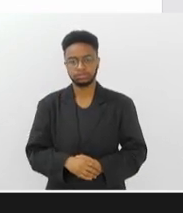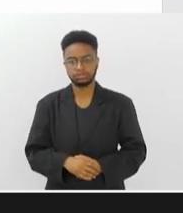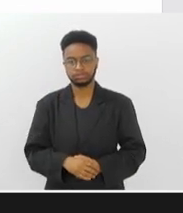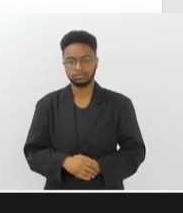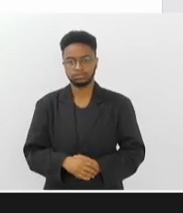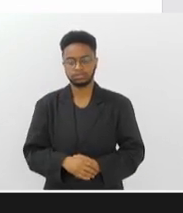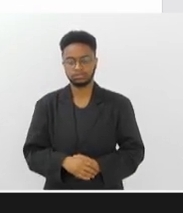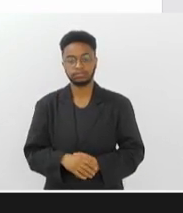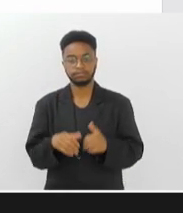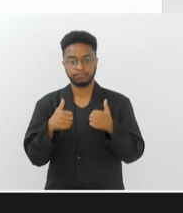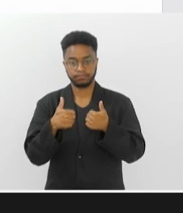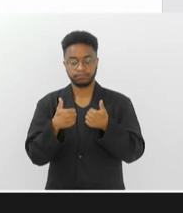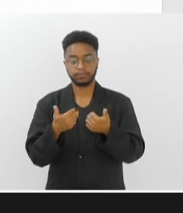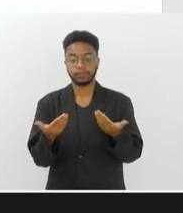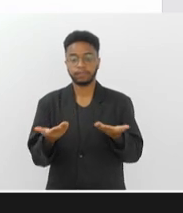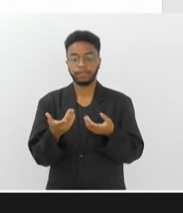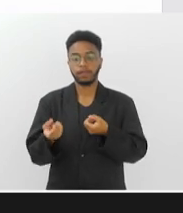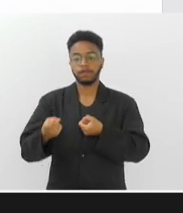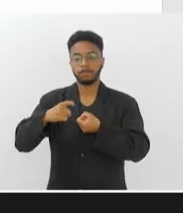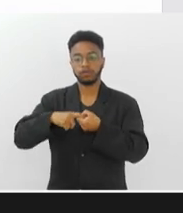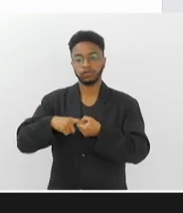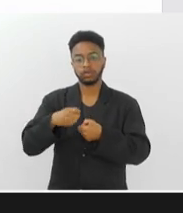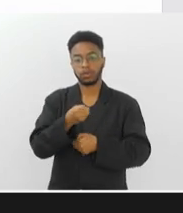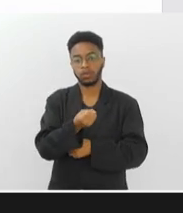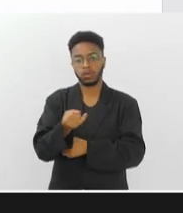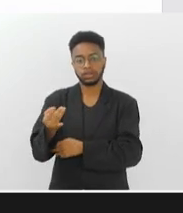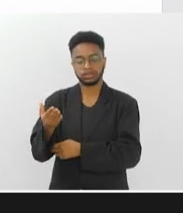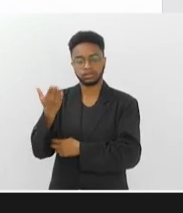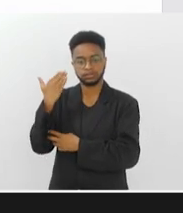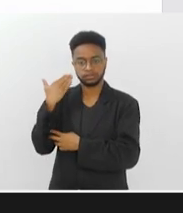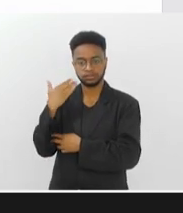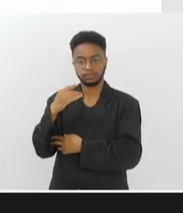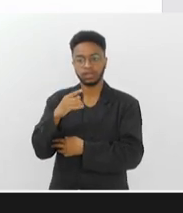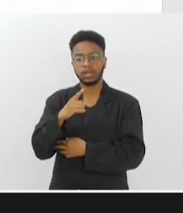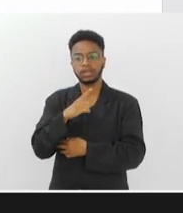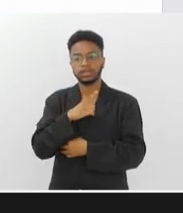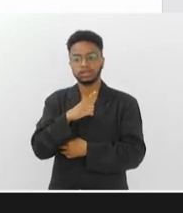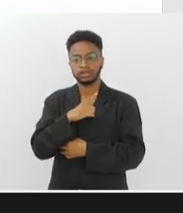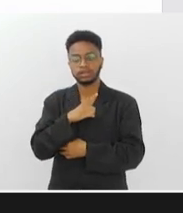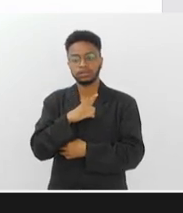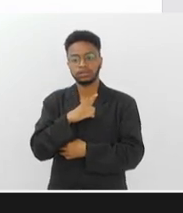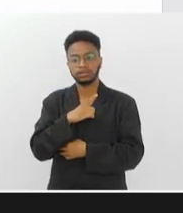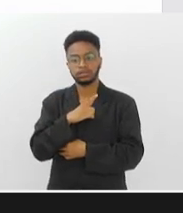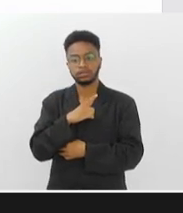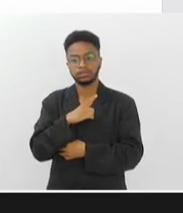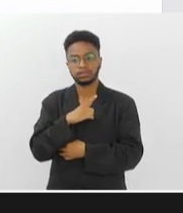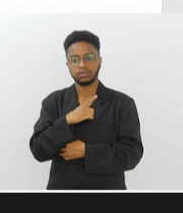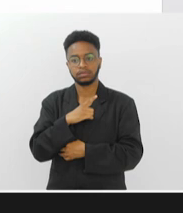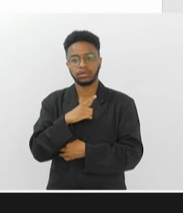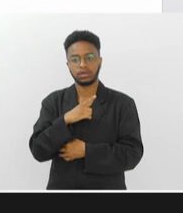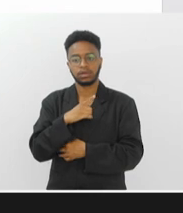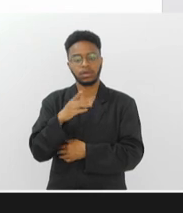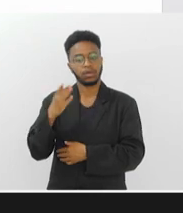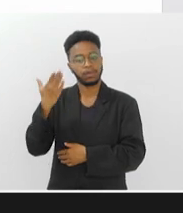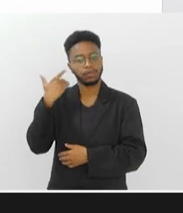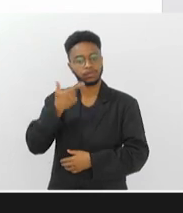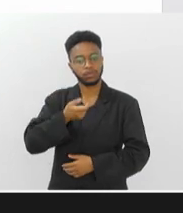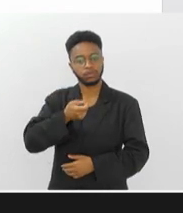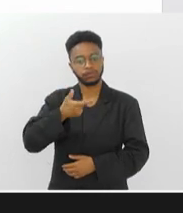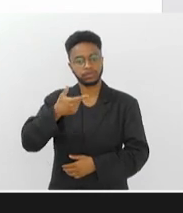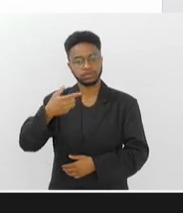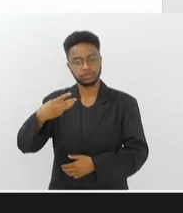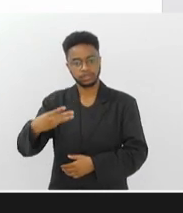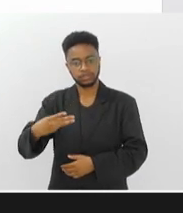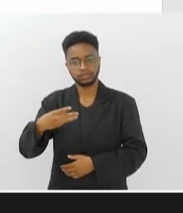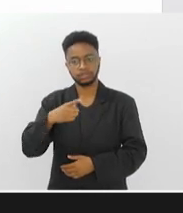Muito bem. Voltando aqui aos números da edição passada, confirmamos então que tivemos na edição anterior, em